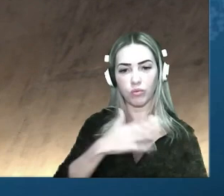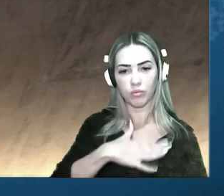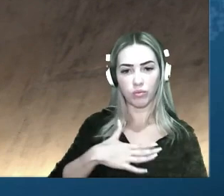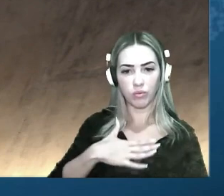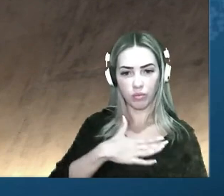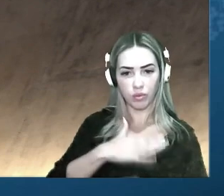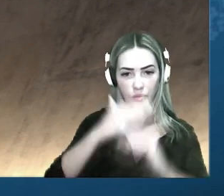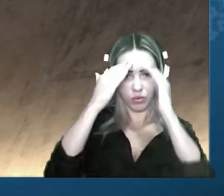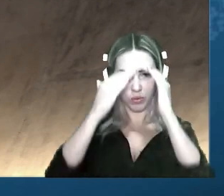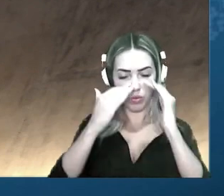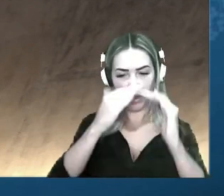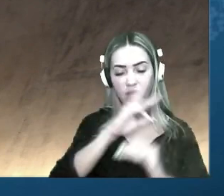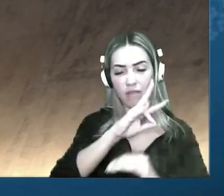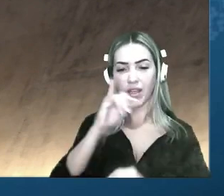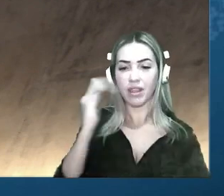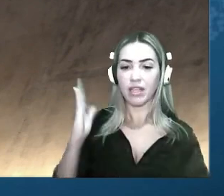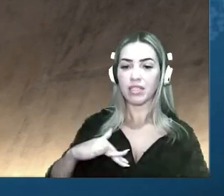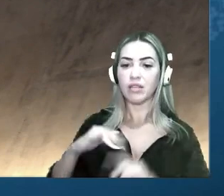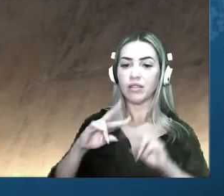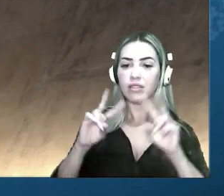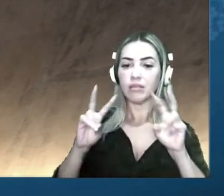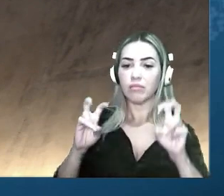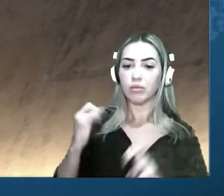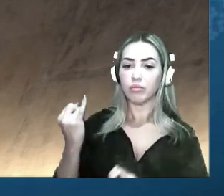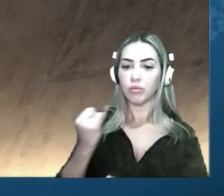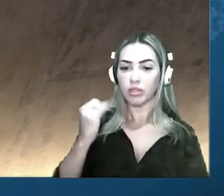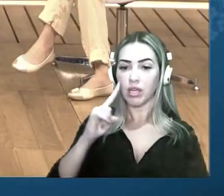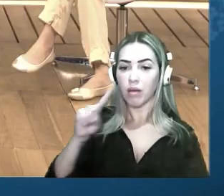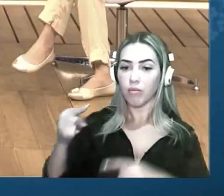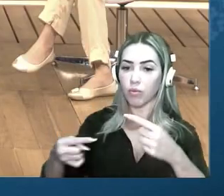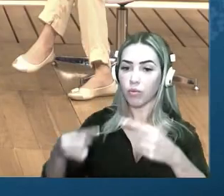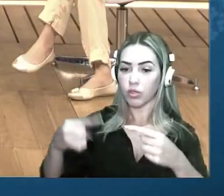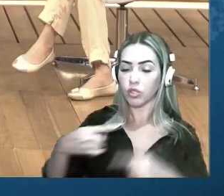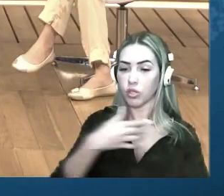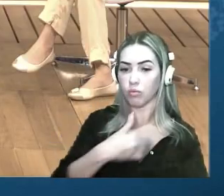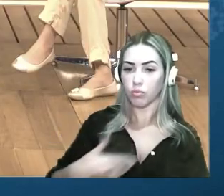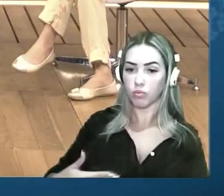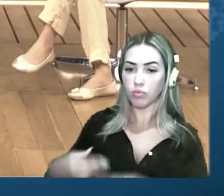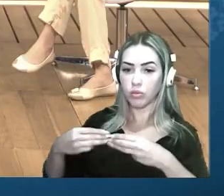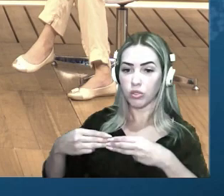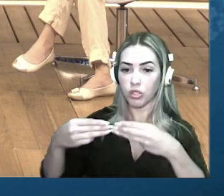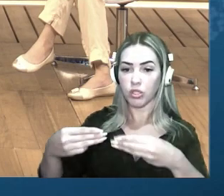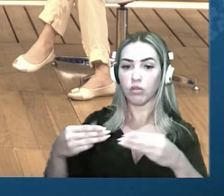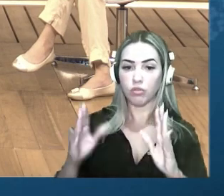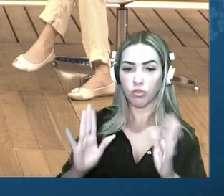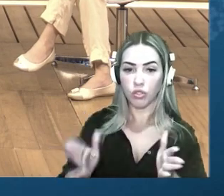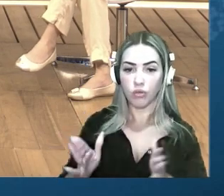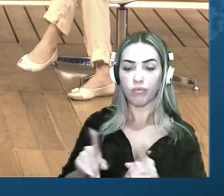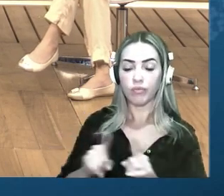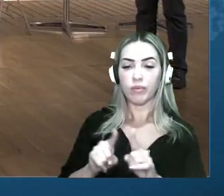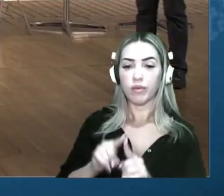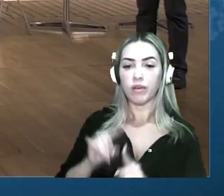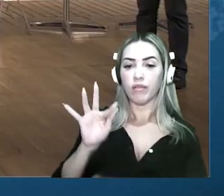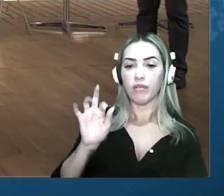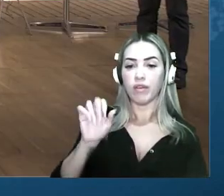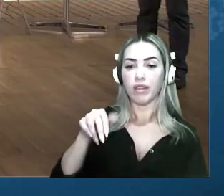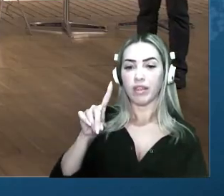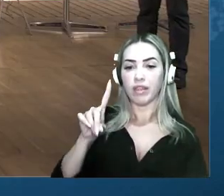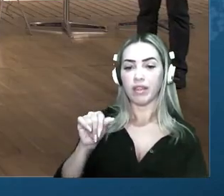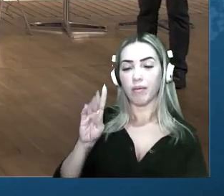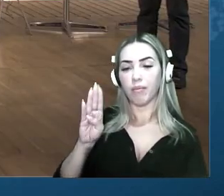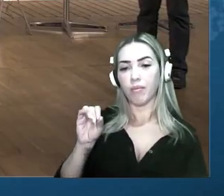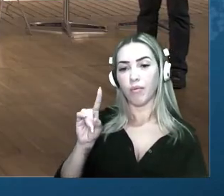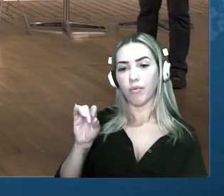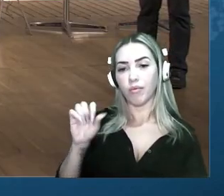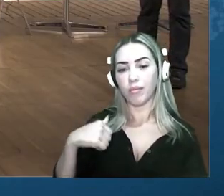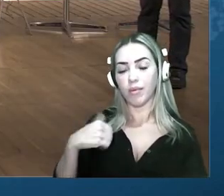trazer um tema muito importante, que inclusive é uma política pública do Ministério já. Doutora Fernanda Boulos, bem, a doutora Fernanda é minha amiga, tá?